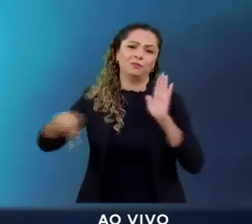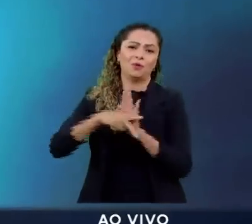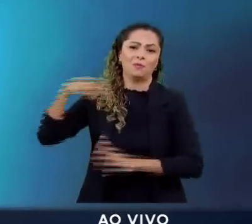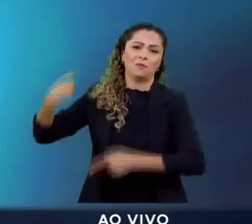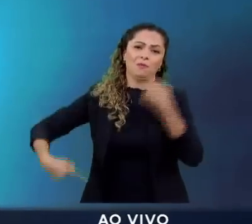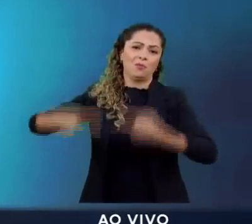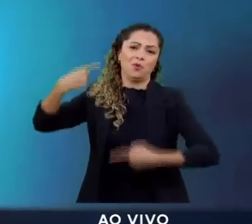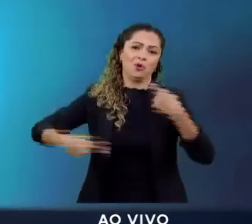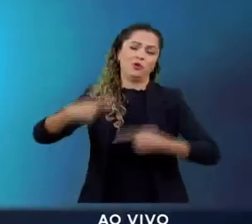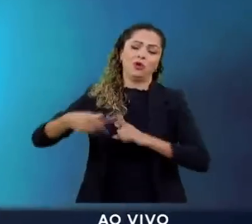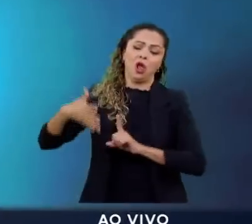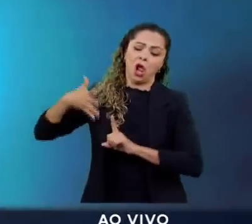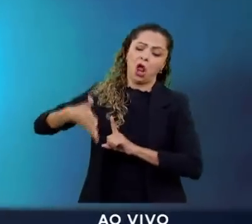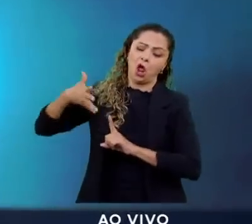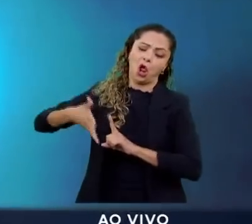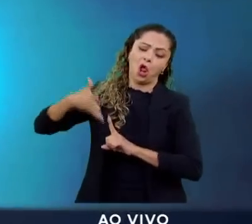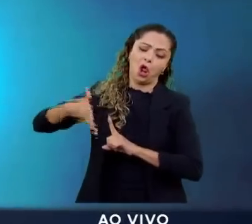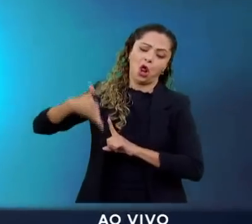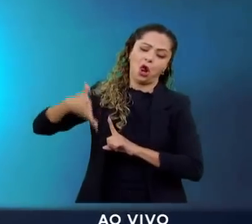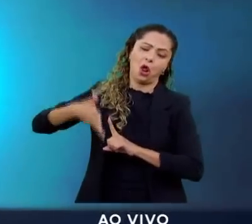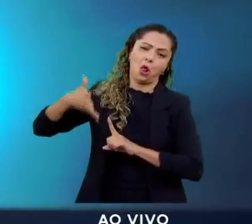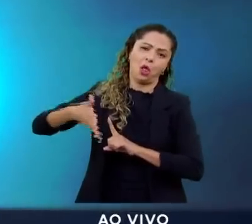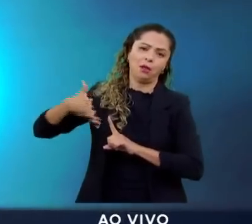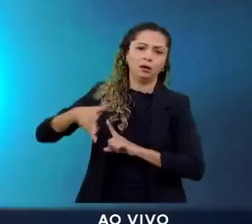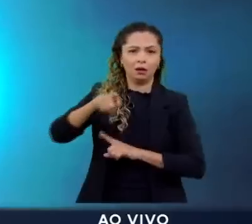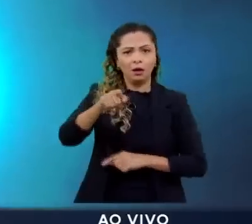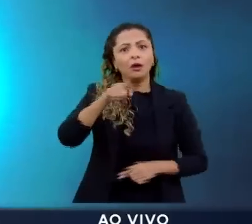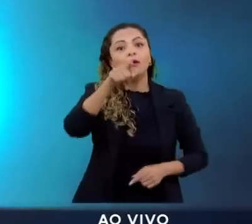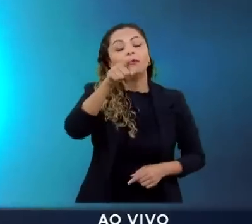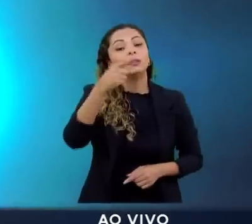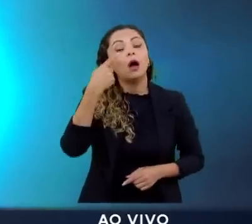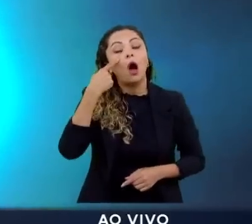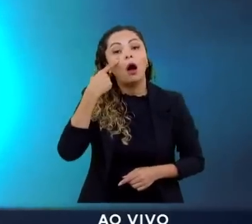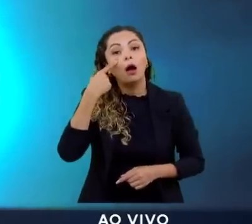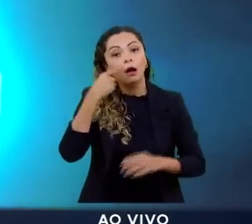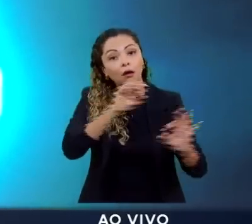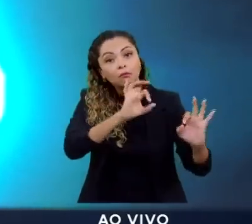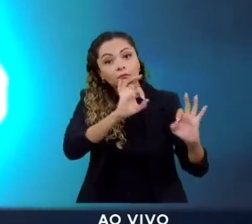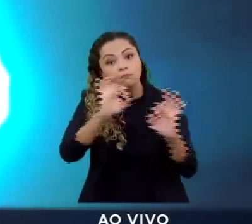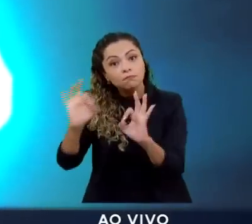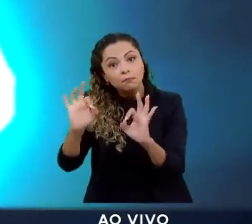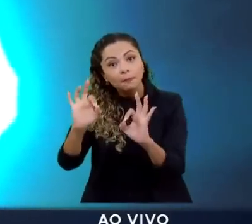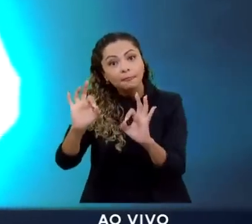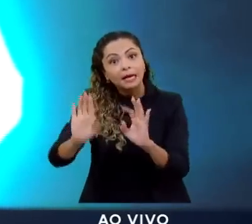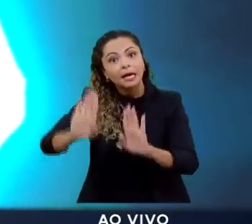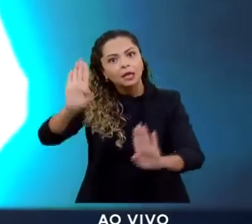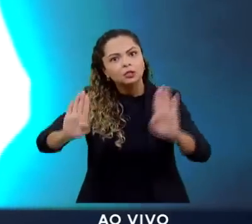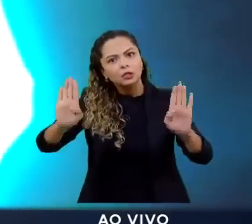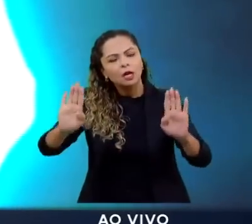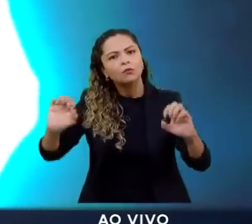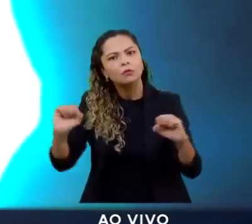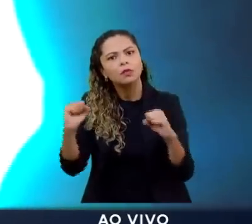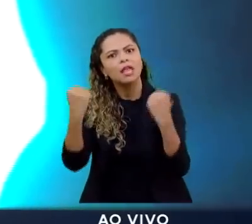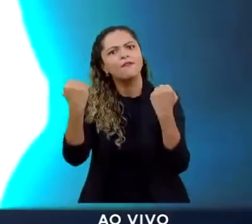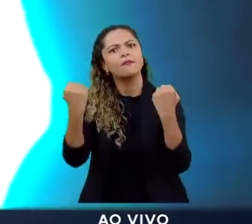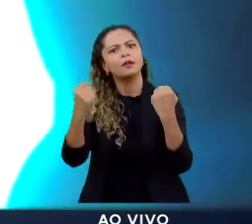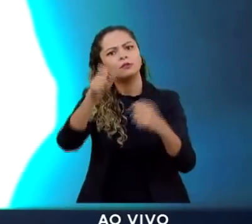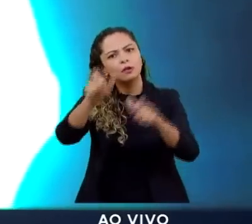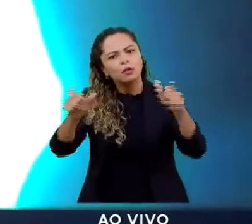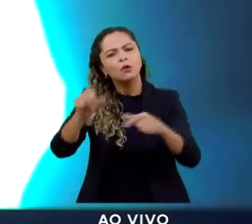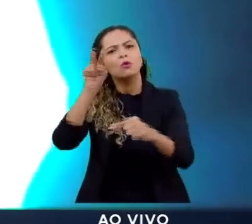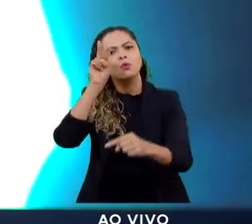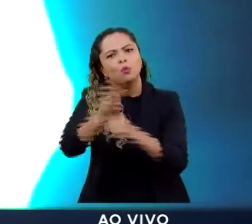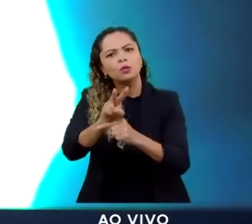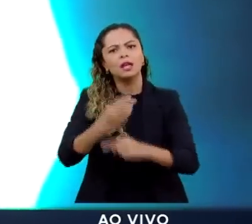convidar você para olhar olhar para os candidatos que defendem realmente defende a vida defende Deus Pátria